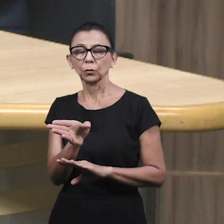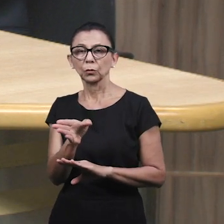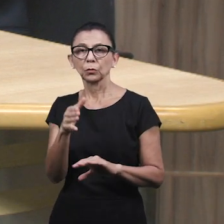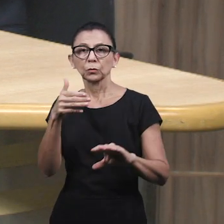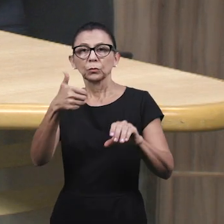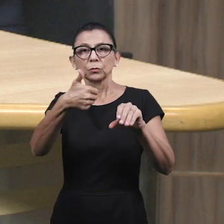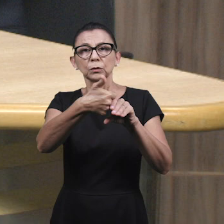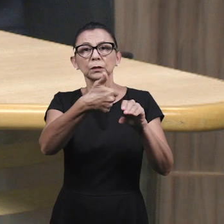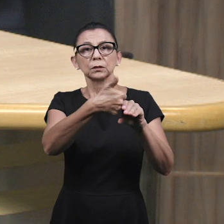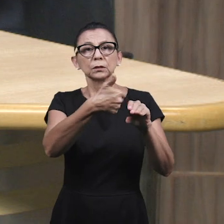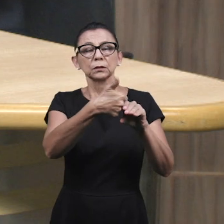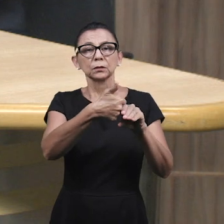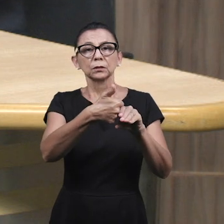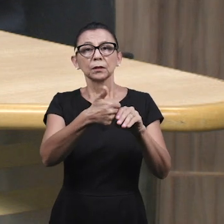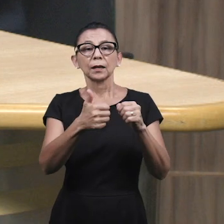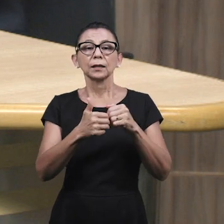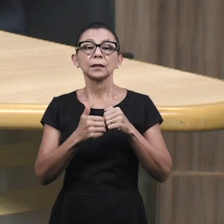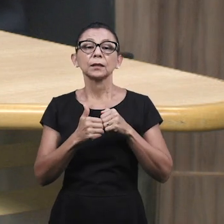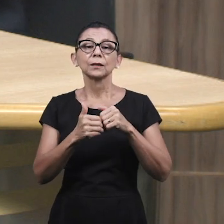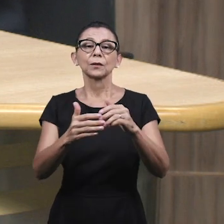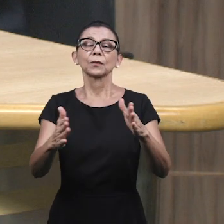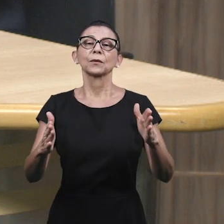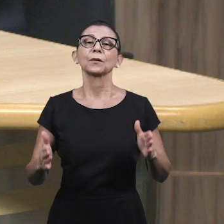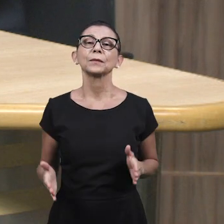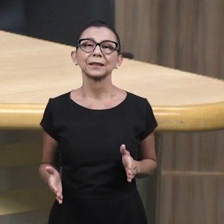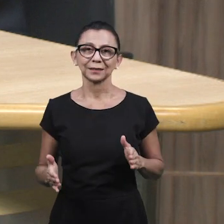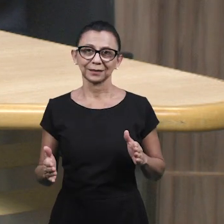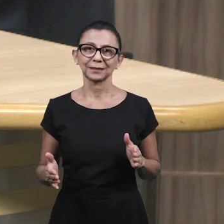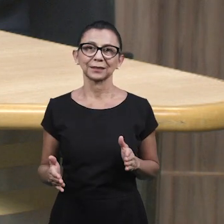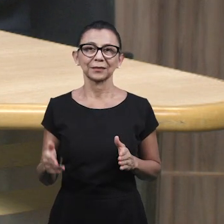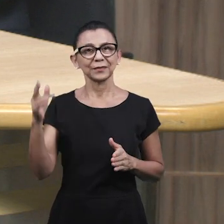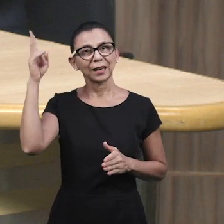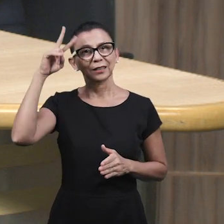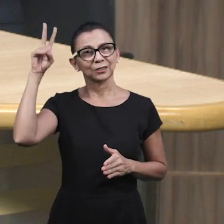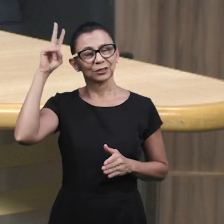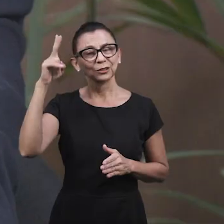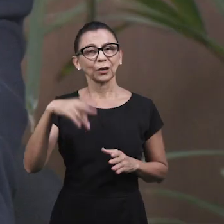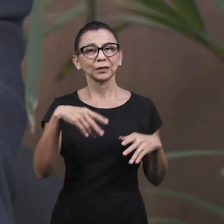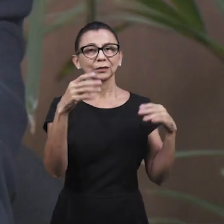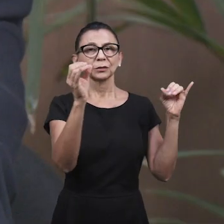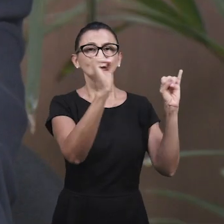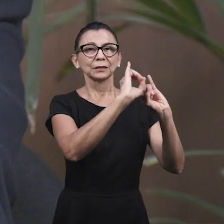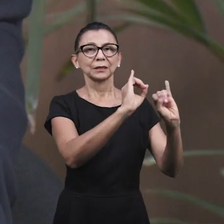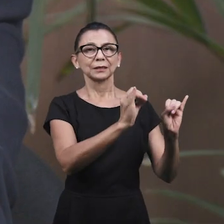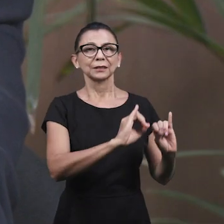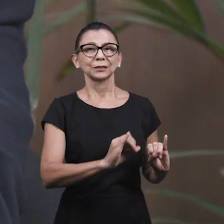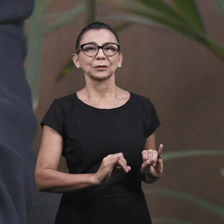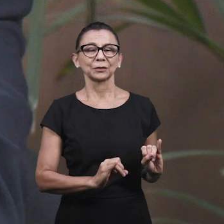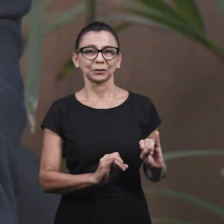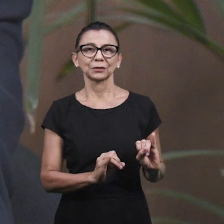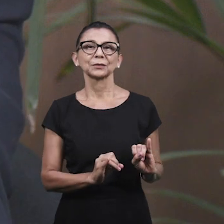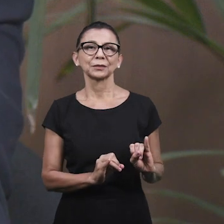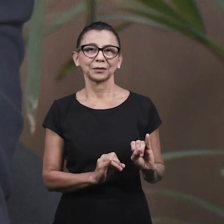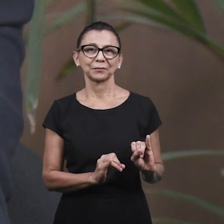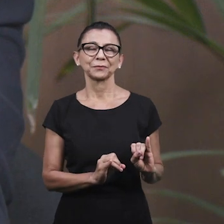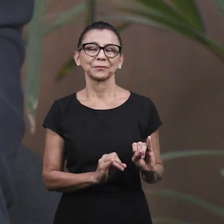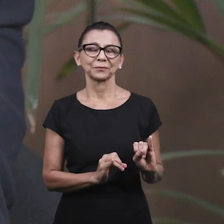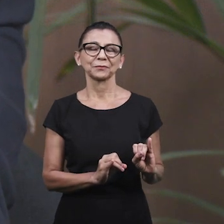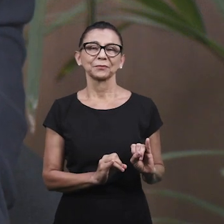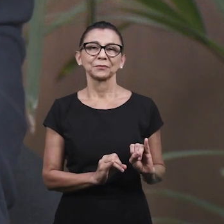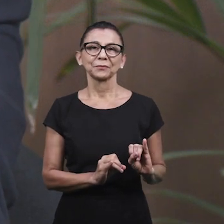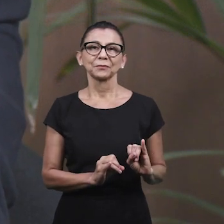os ídolos começam exatamente aí, entendeu? Aí, eles entram dentro da igreja aí, dentro do cristianismo